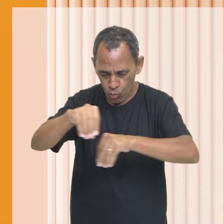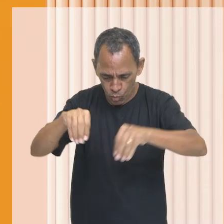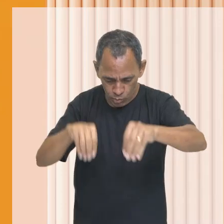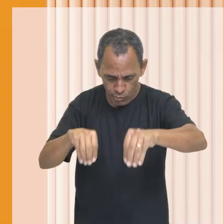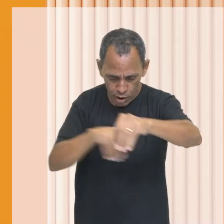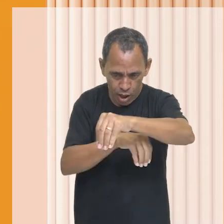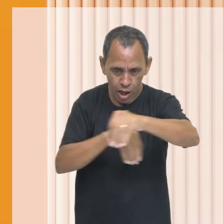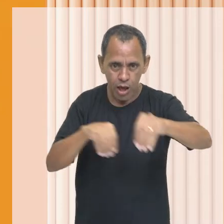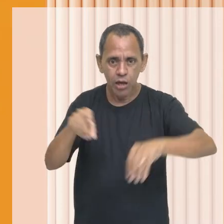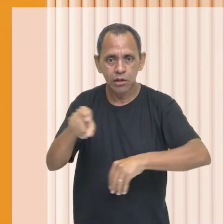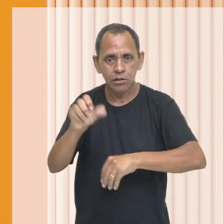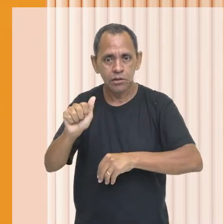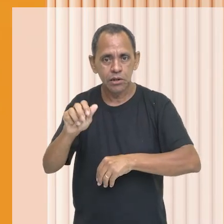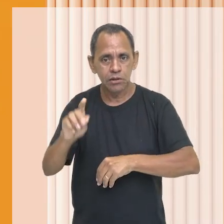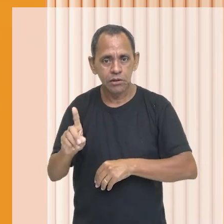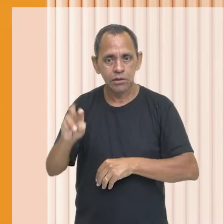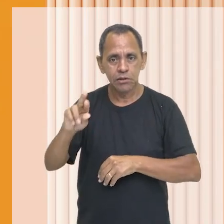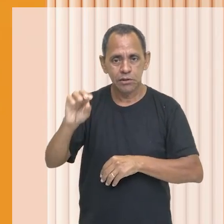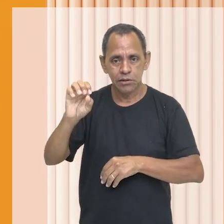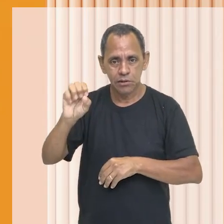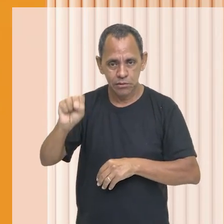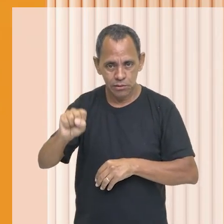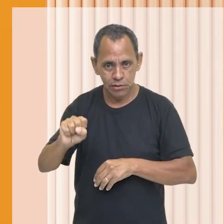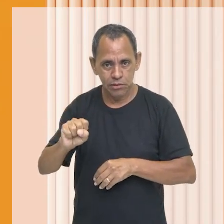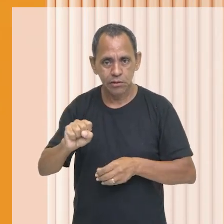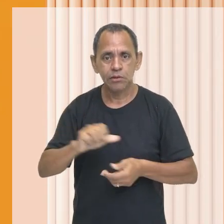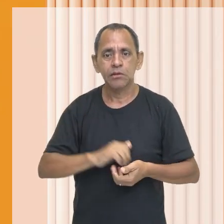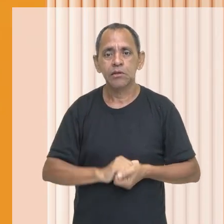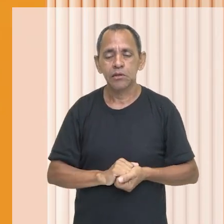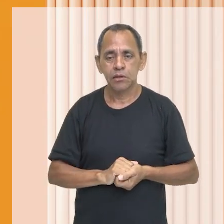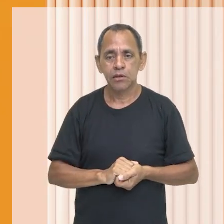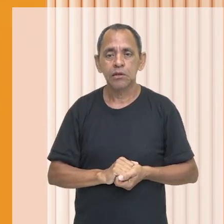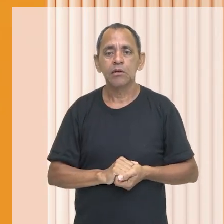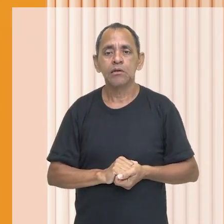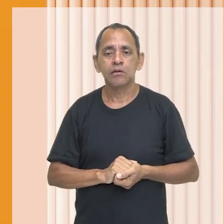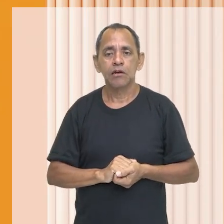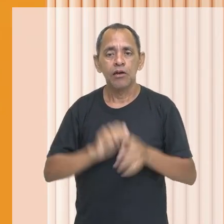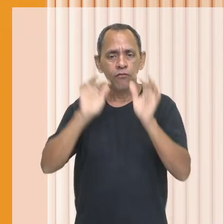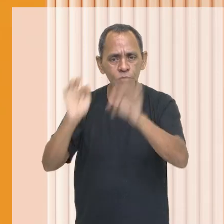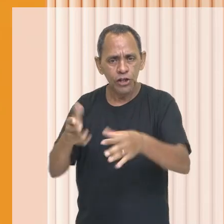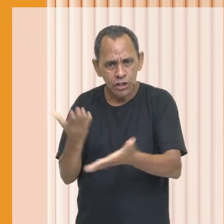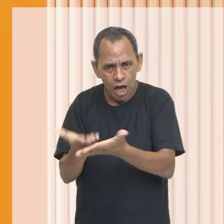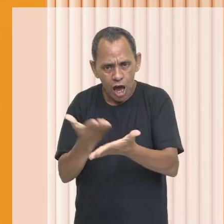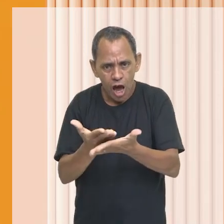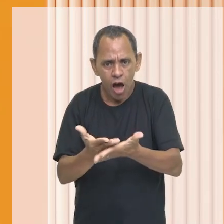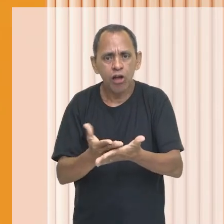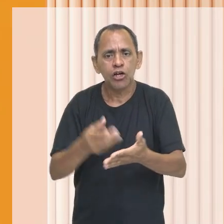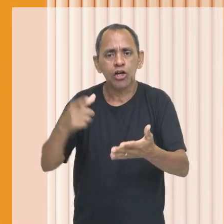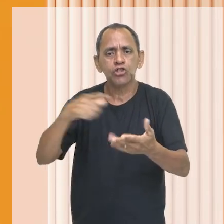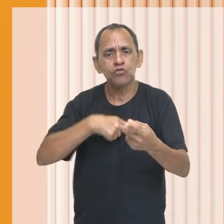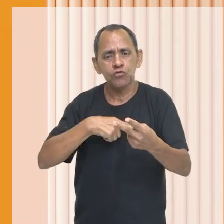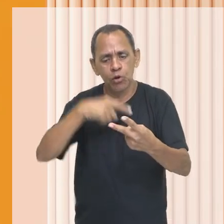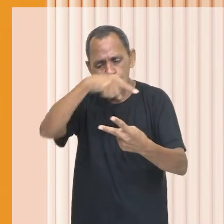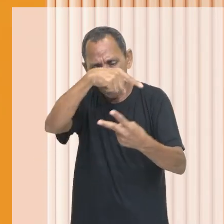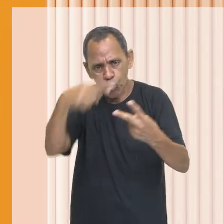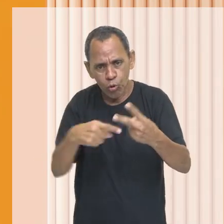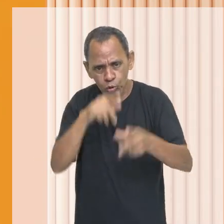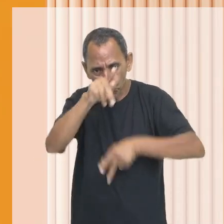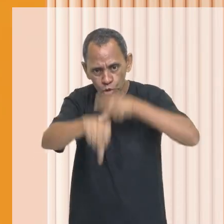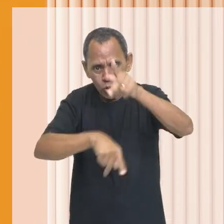finalizamos, né, a nossa aula, na qual, né, nos conectamos com duas